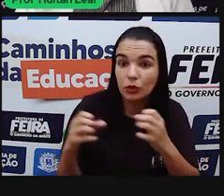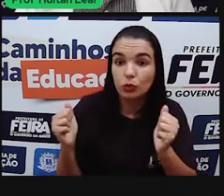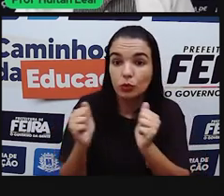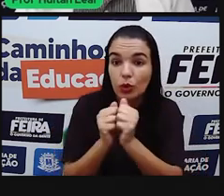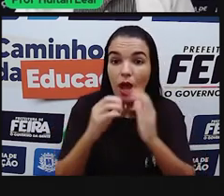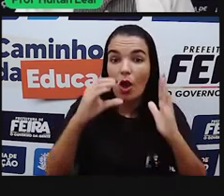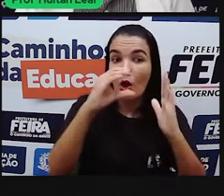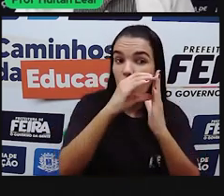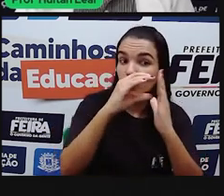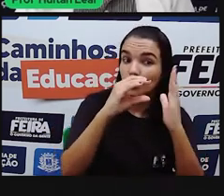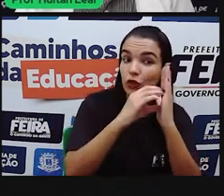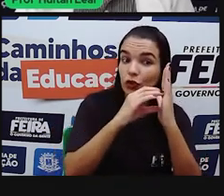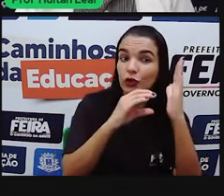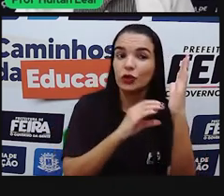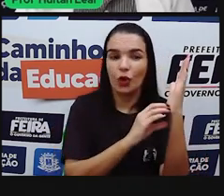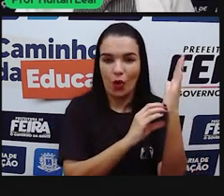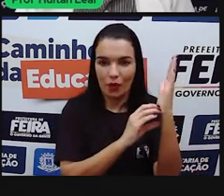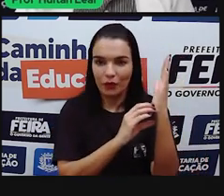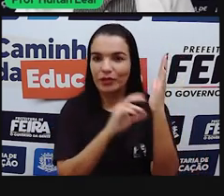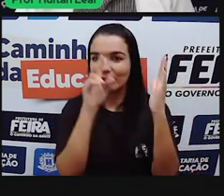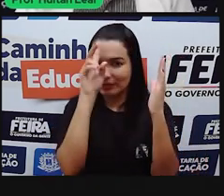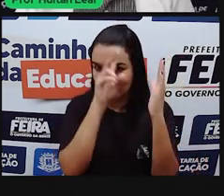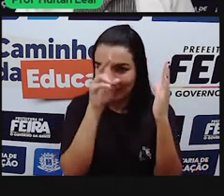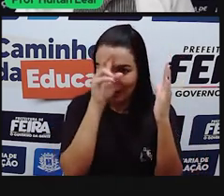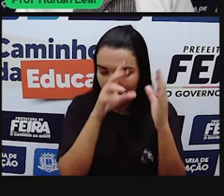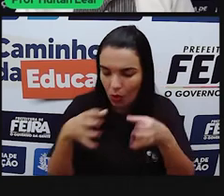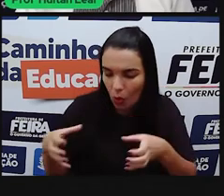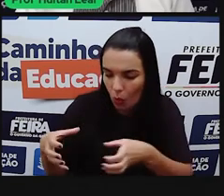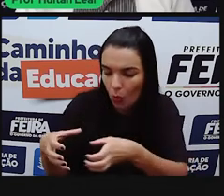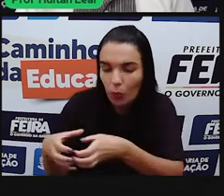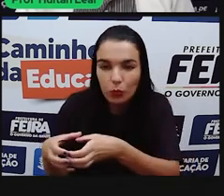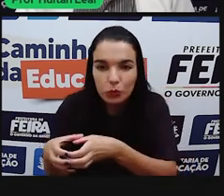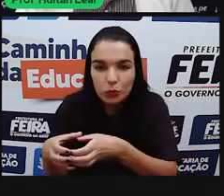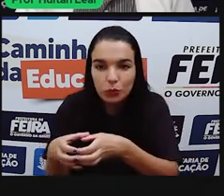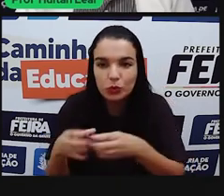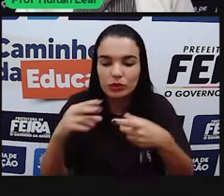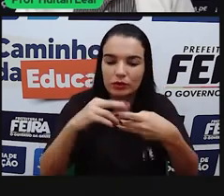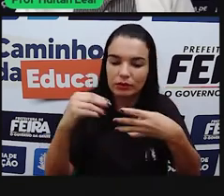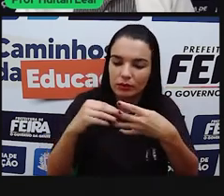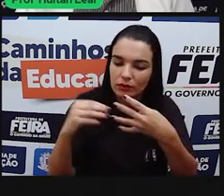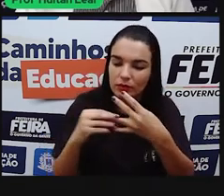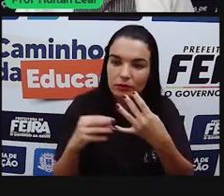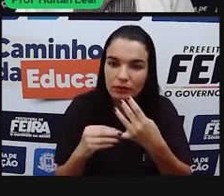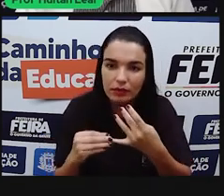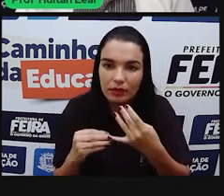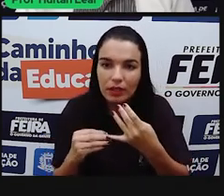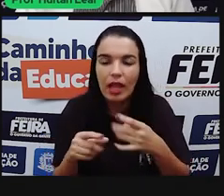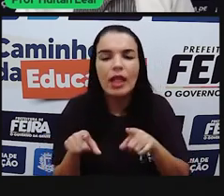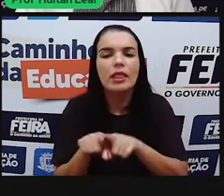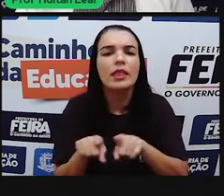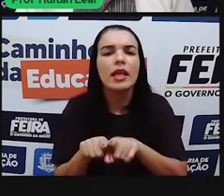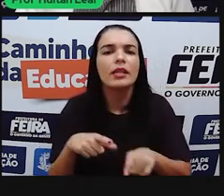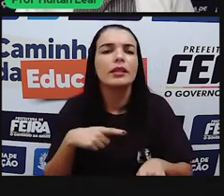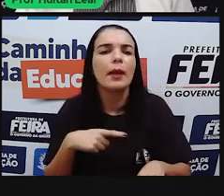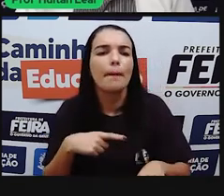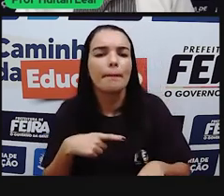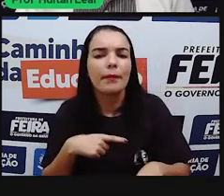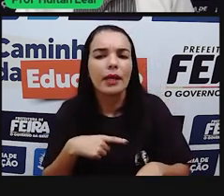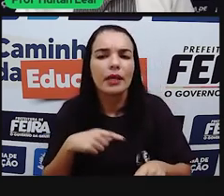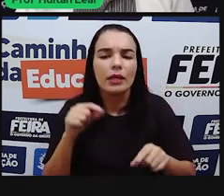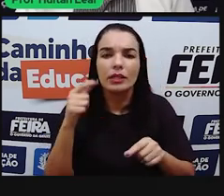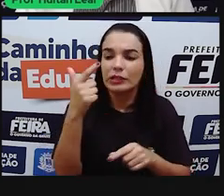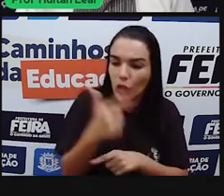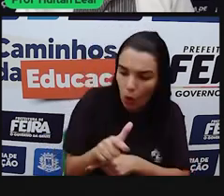estrofe, não é? E é o conjunto de versos. E existe um tipo de estrofe que se repete, não